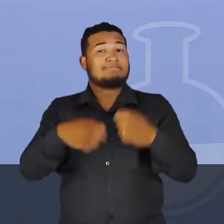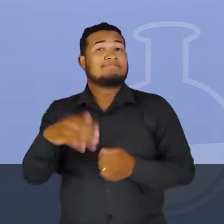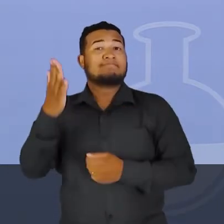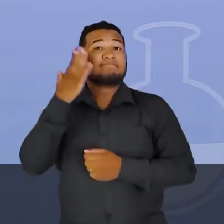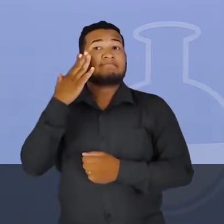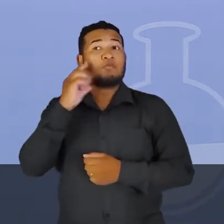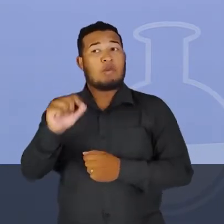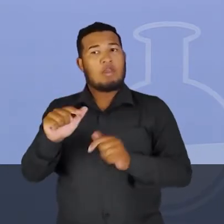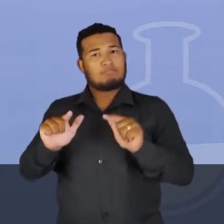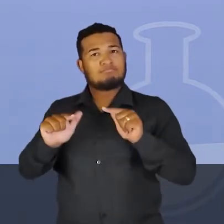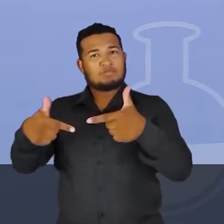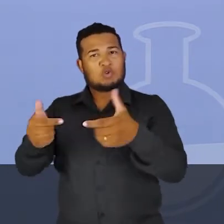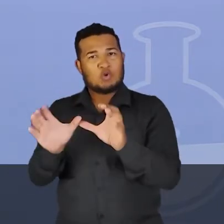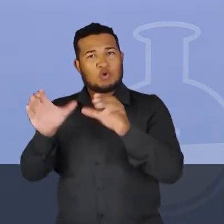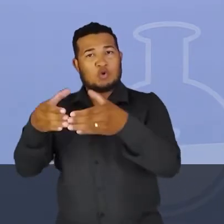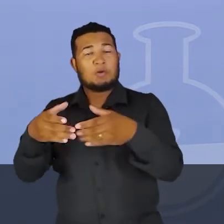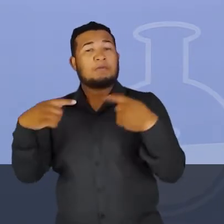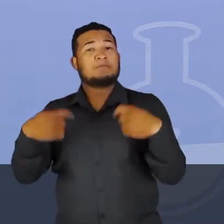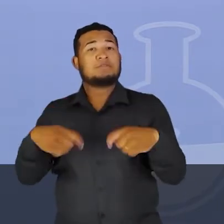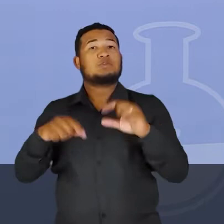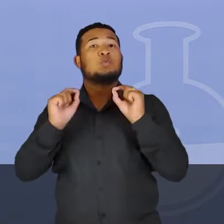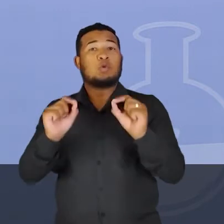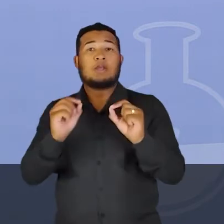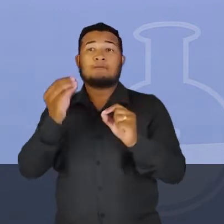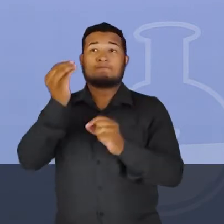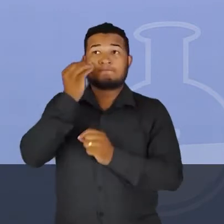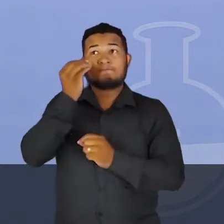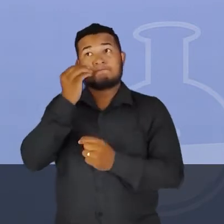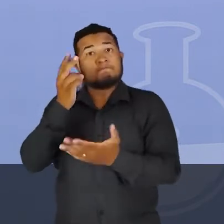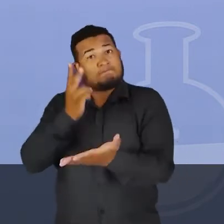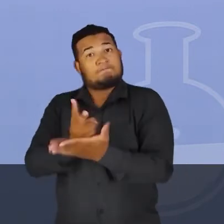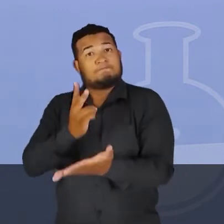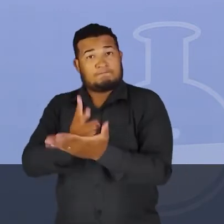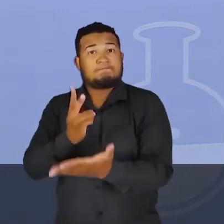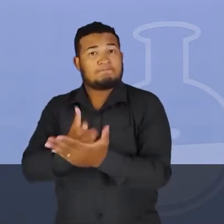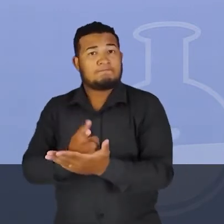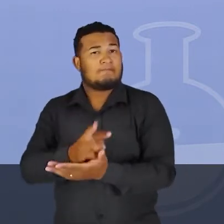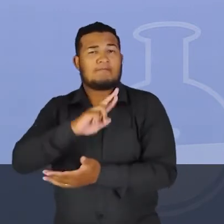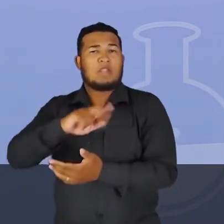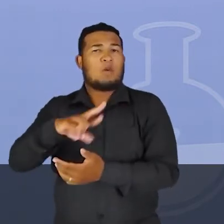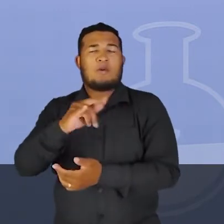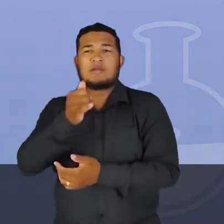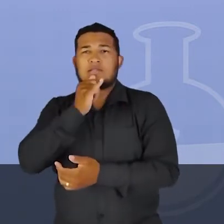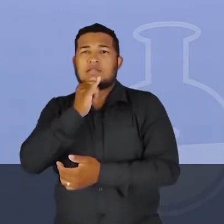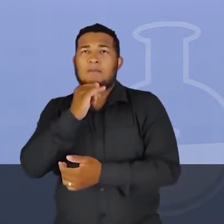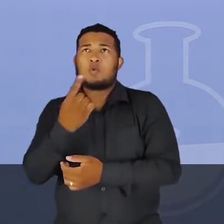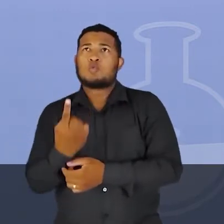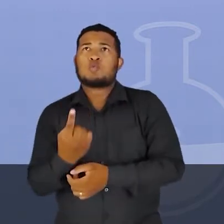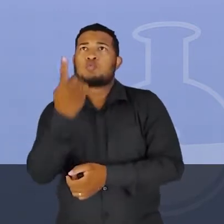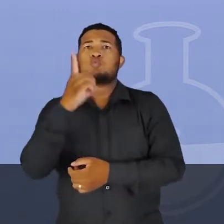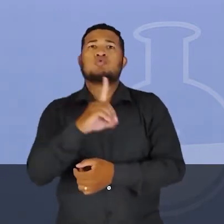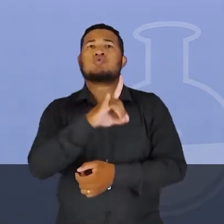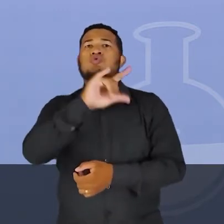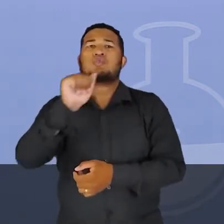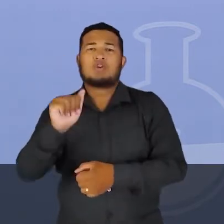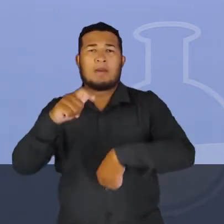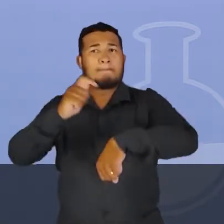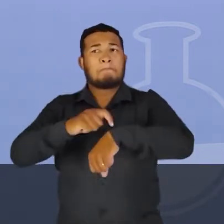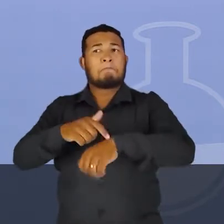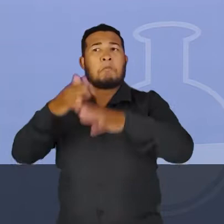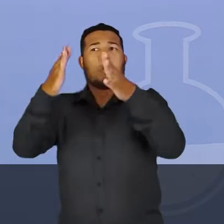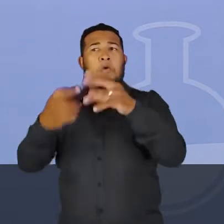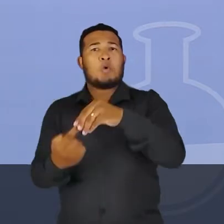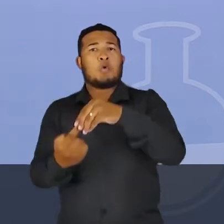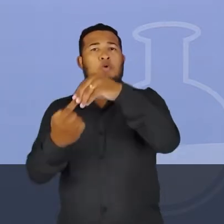essa ação coletiva ela seja relativamente permanente, não seja algo de um único dia, de um único momento, que